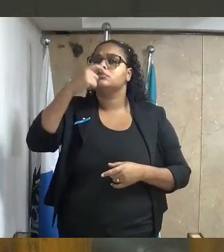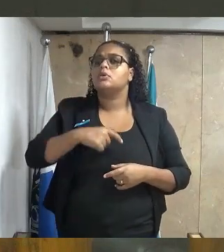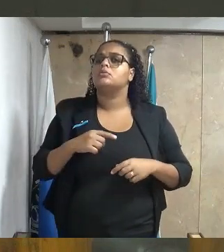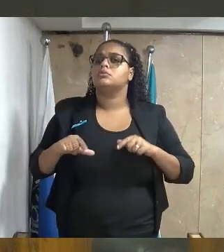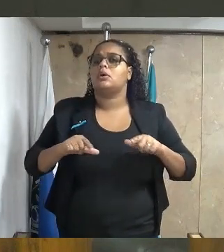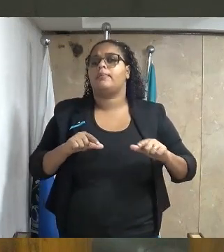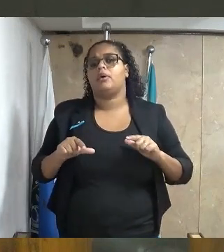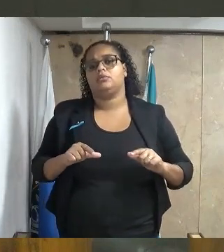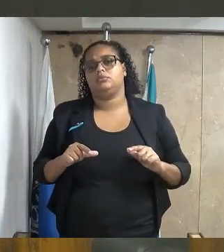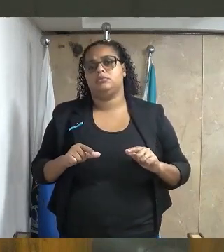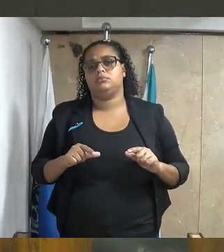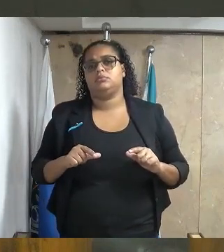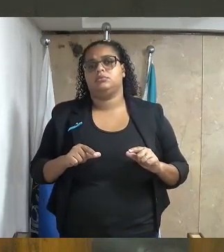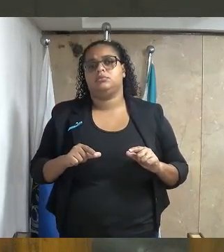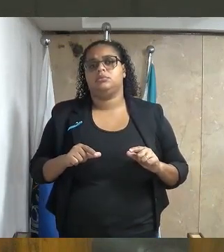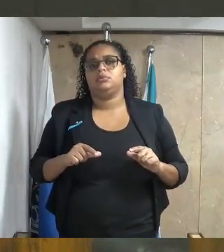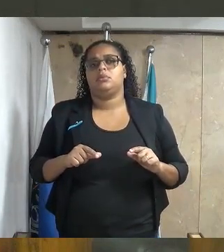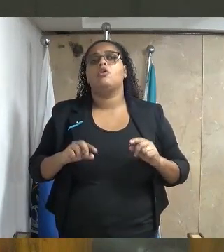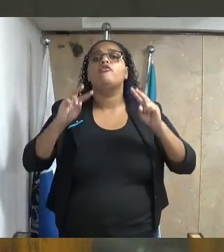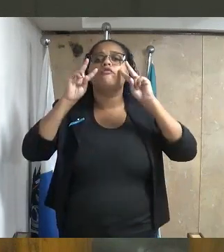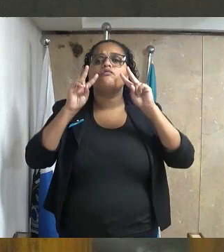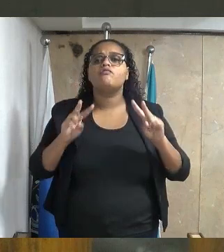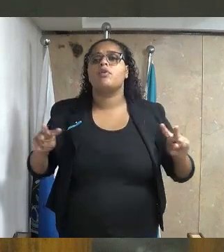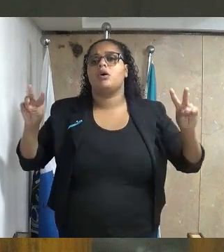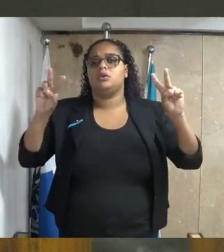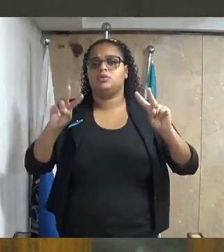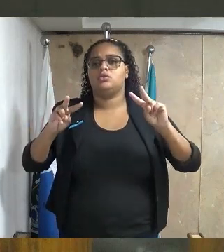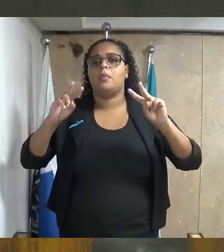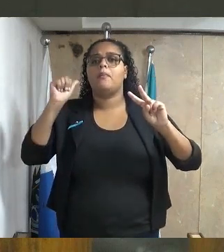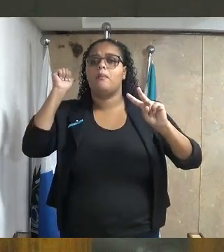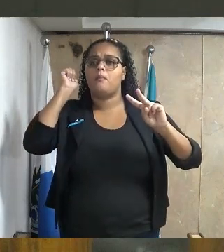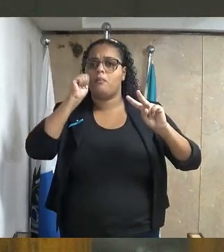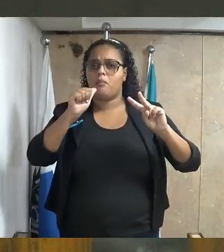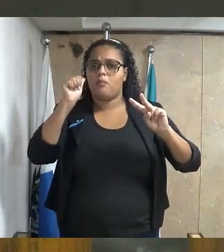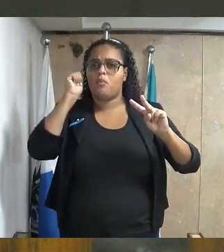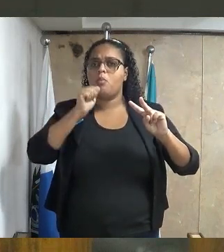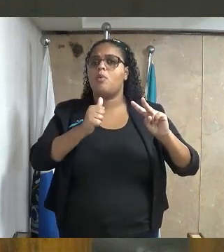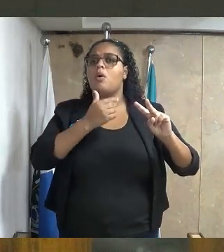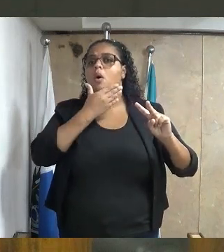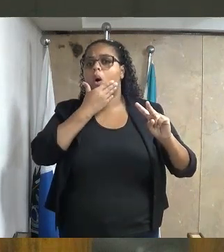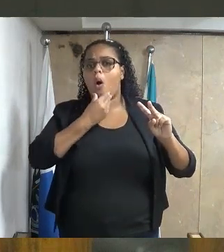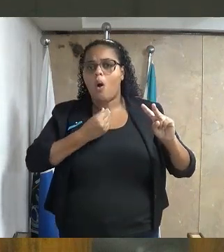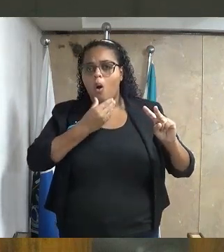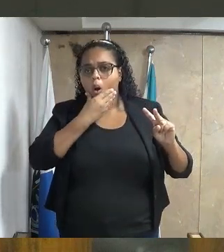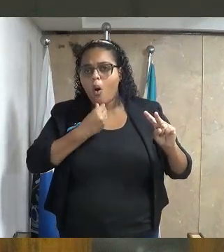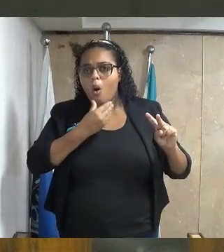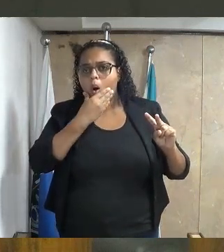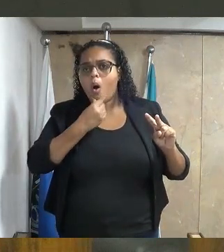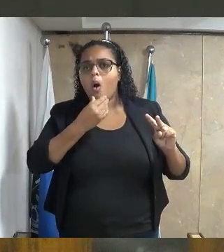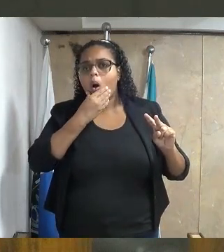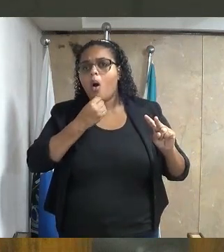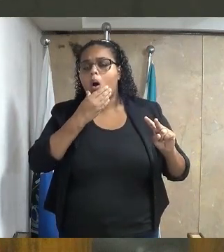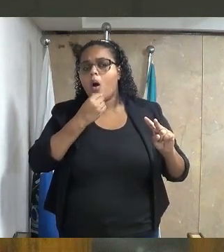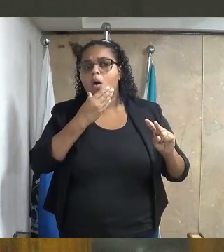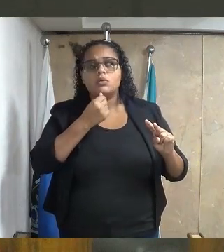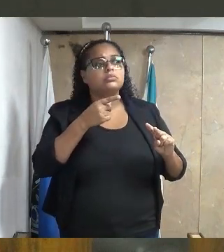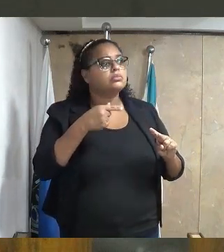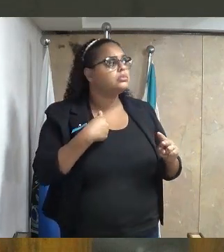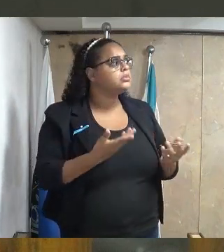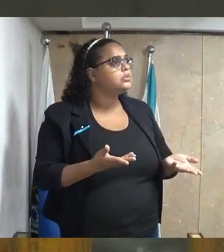trabalho. E vejo mulheres, homens, sendo